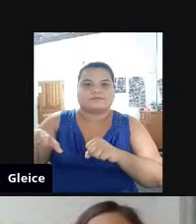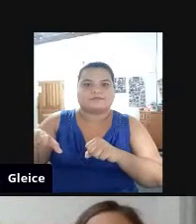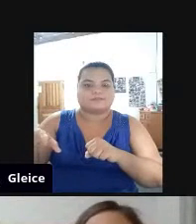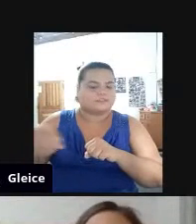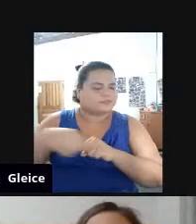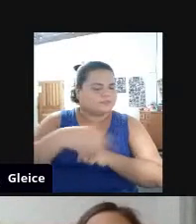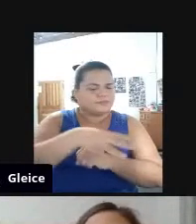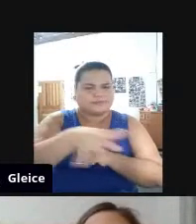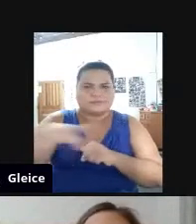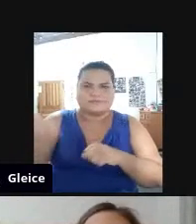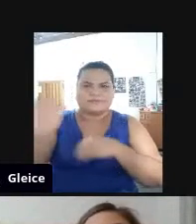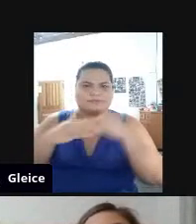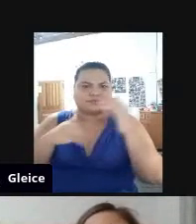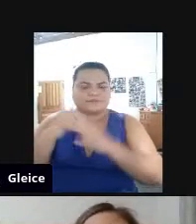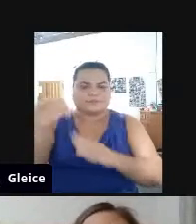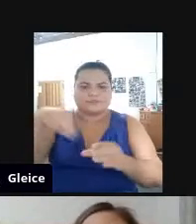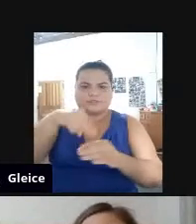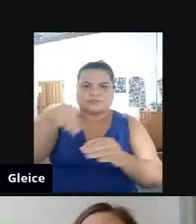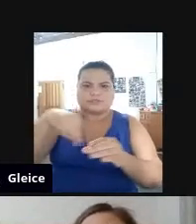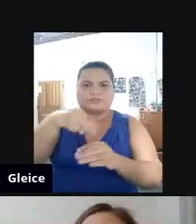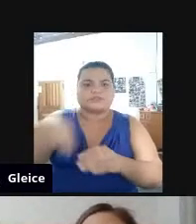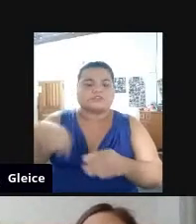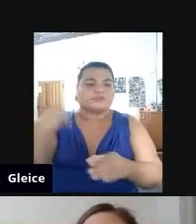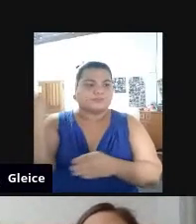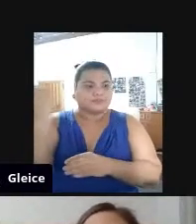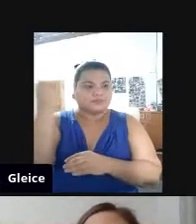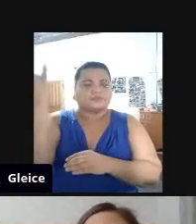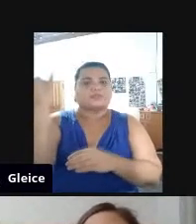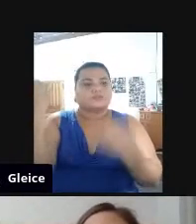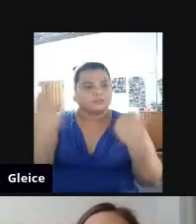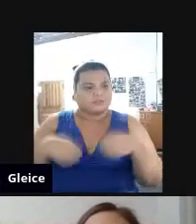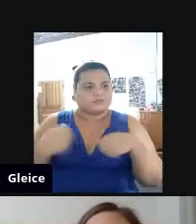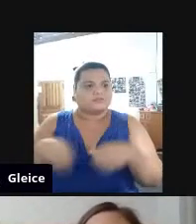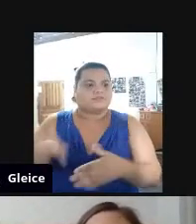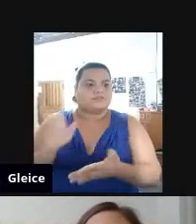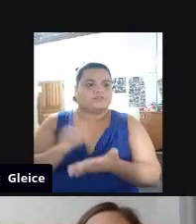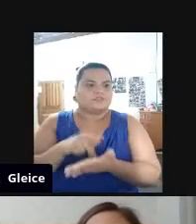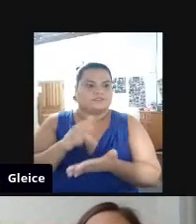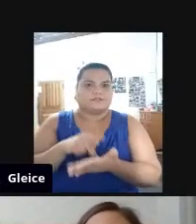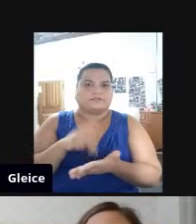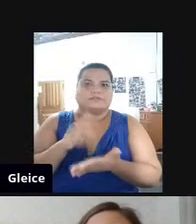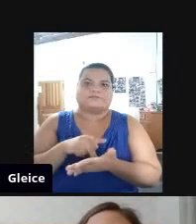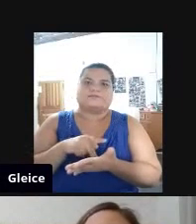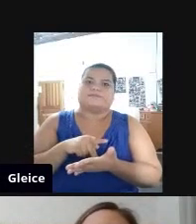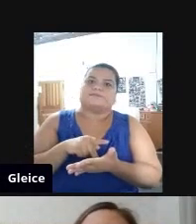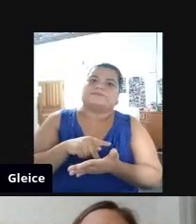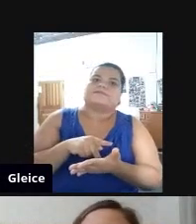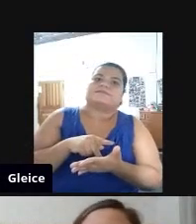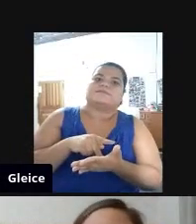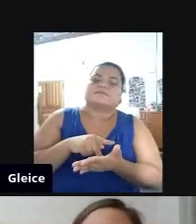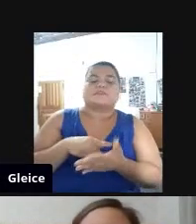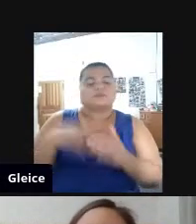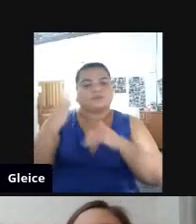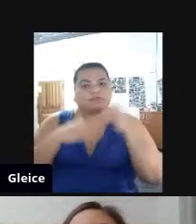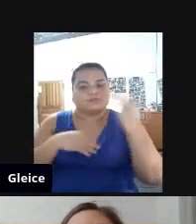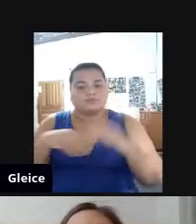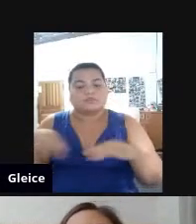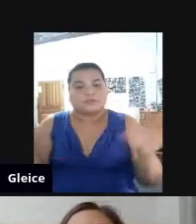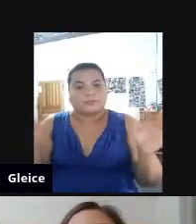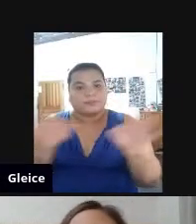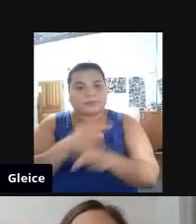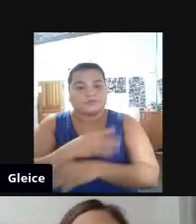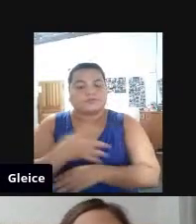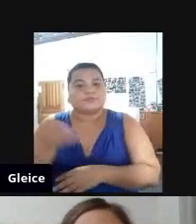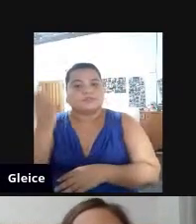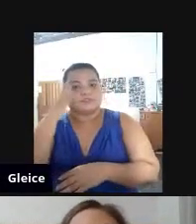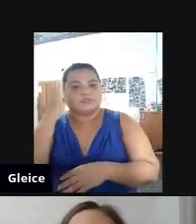de profissionais que eu acho que nós necessitamos, né? Nós precisamos de profissionais preparados na área, que entendam do assunto,